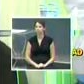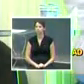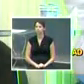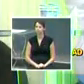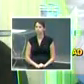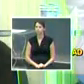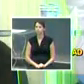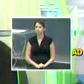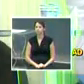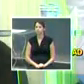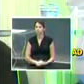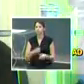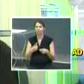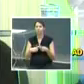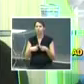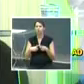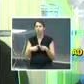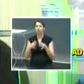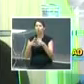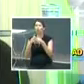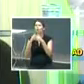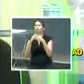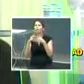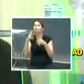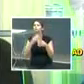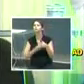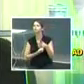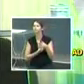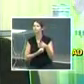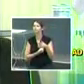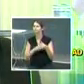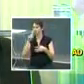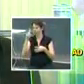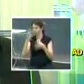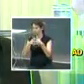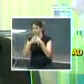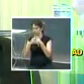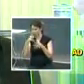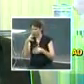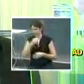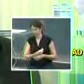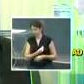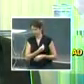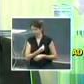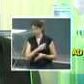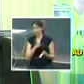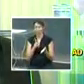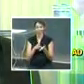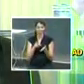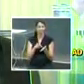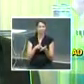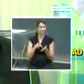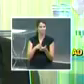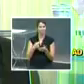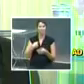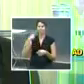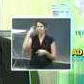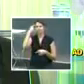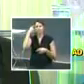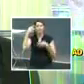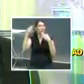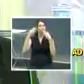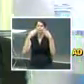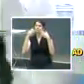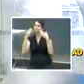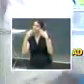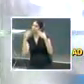Ele te confunde. Confunde ou não confunde? Fala aí. Ele deixa a gente todo perdido, irmão. Da hora que a